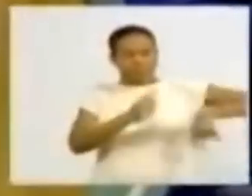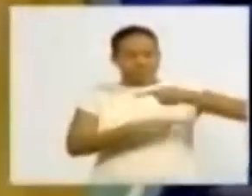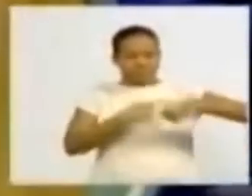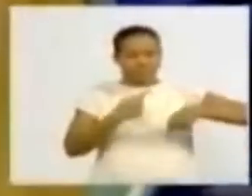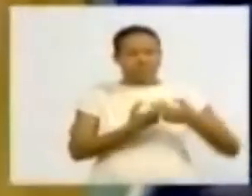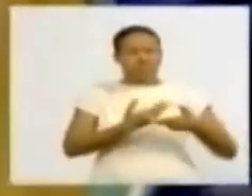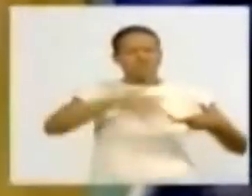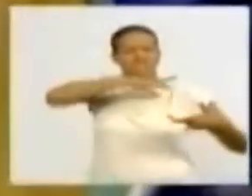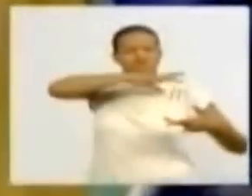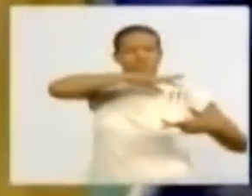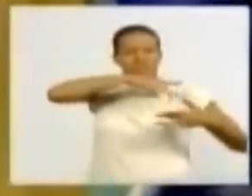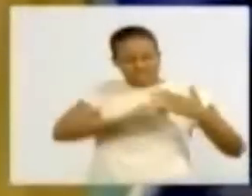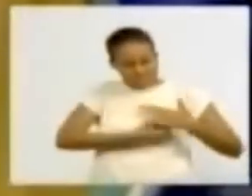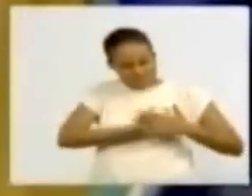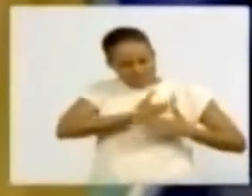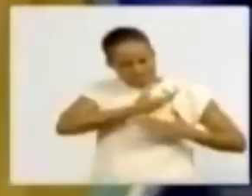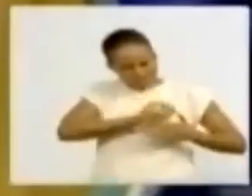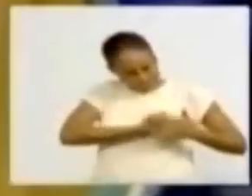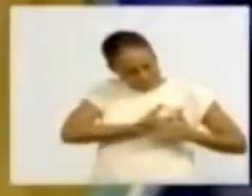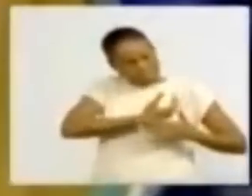de nós.